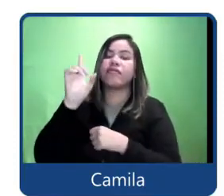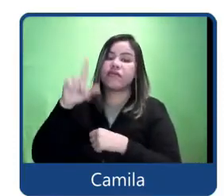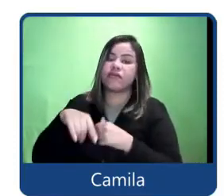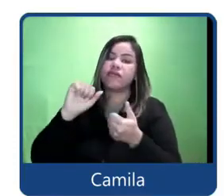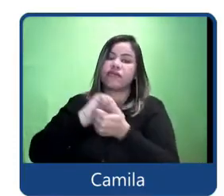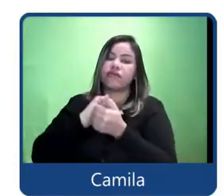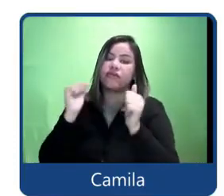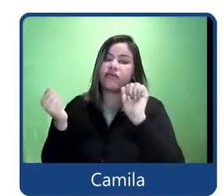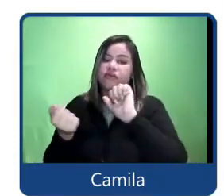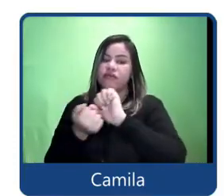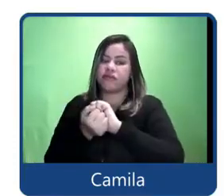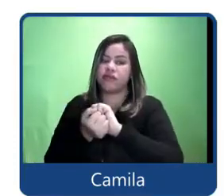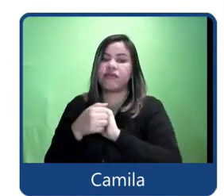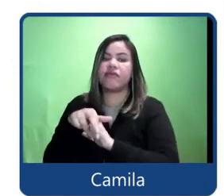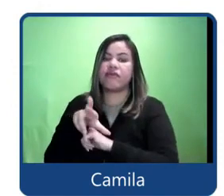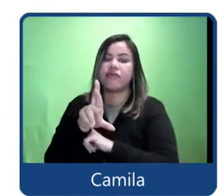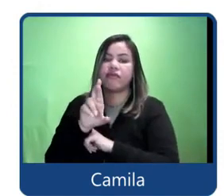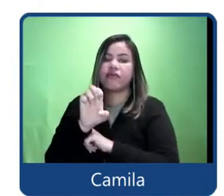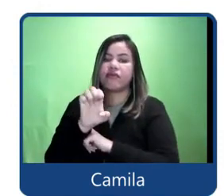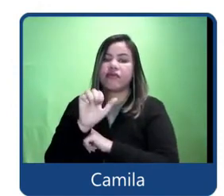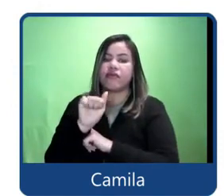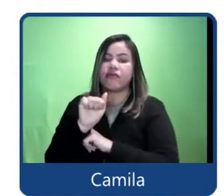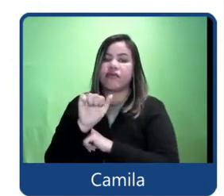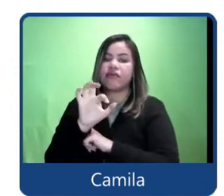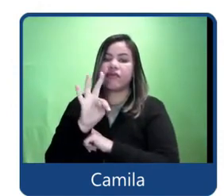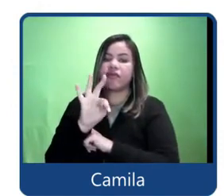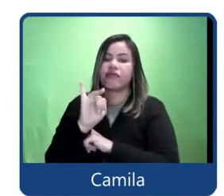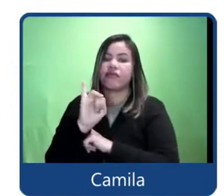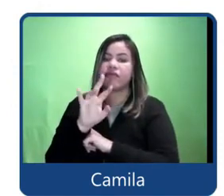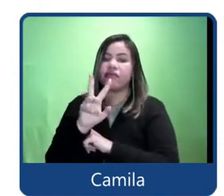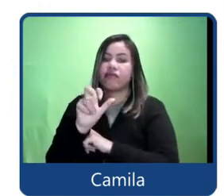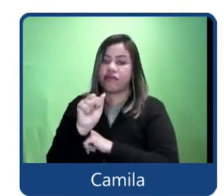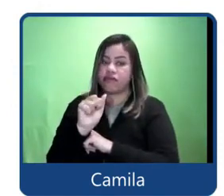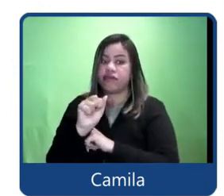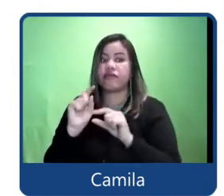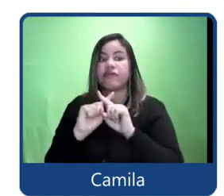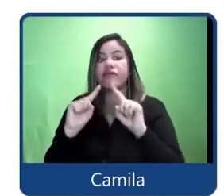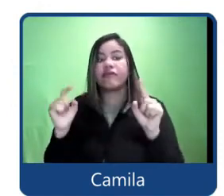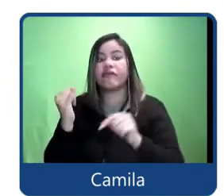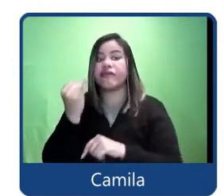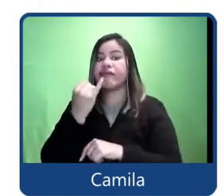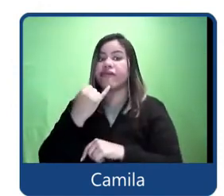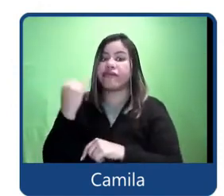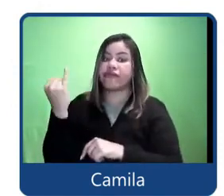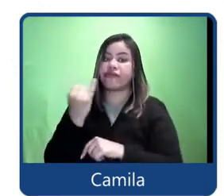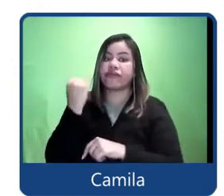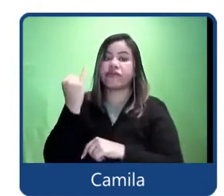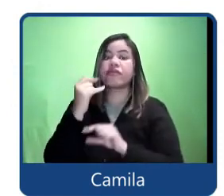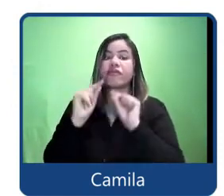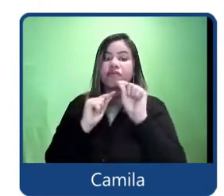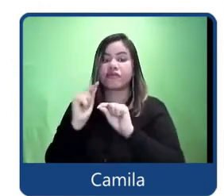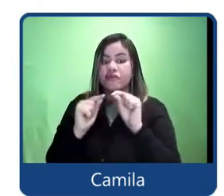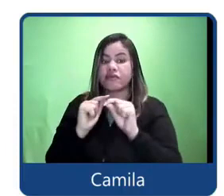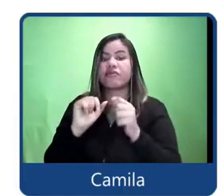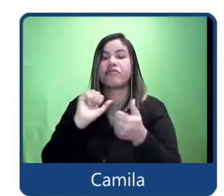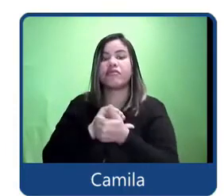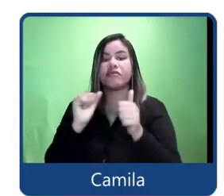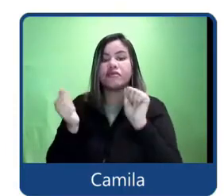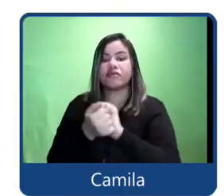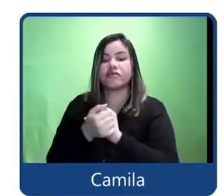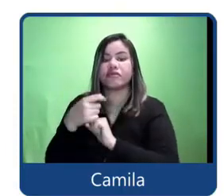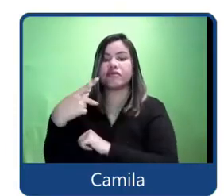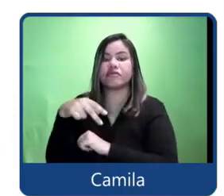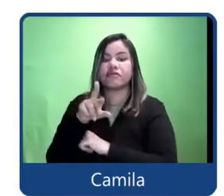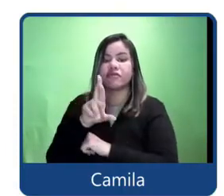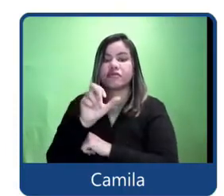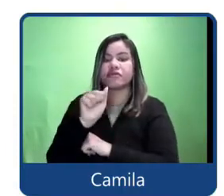adaptação reativa. Porém, é muito importante também que a gente tenha uma adaptação proativa. E o que significa isso?